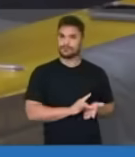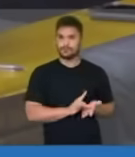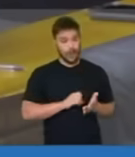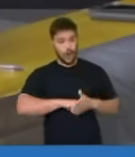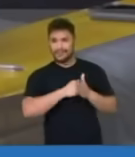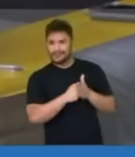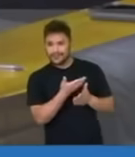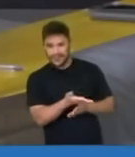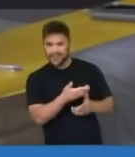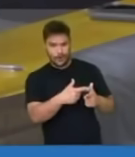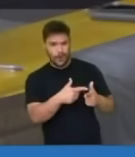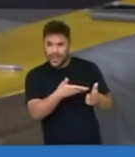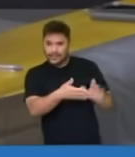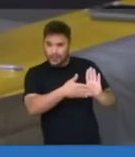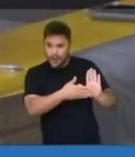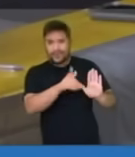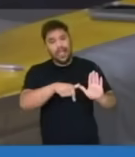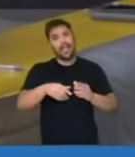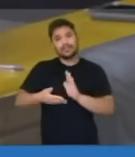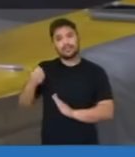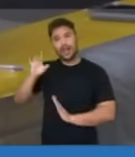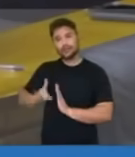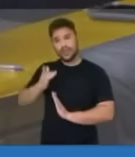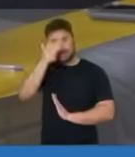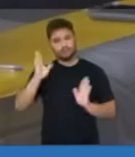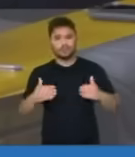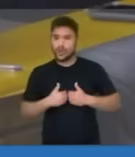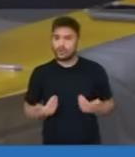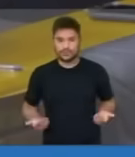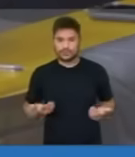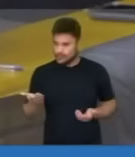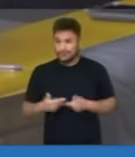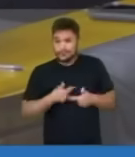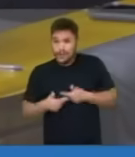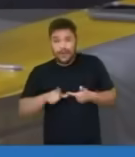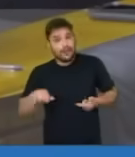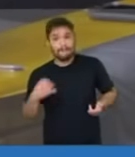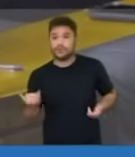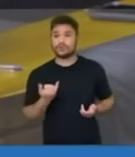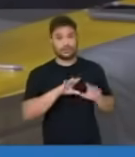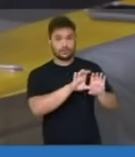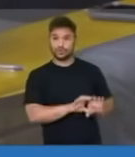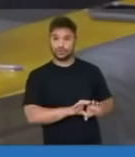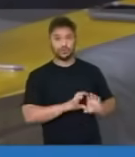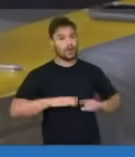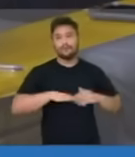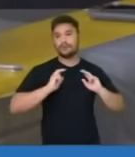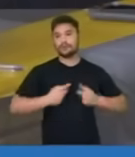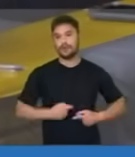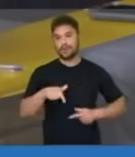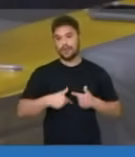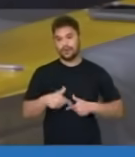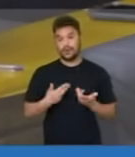essa matéria, obstruir o direito das pessoas com transtorno de espectro autista de uma atividade que é tão estruturante para o desenvolvimento humano, que é o trabalho.